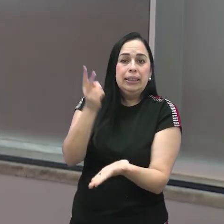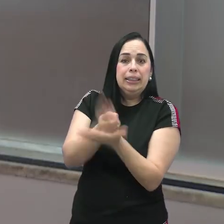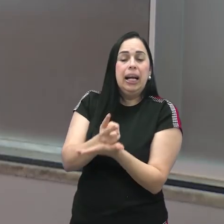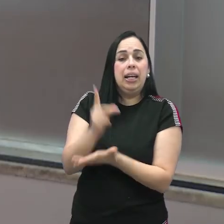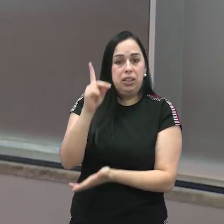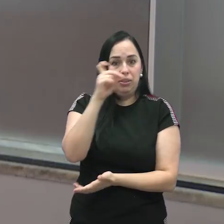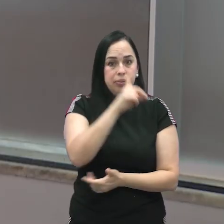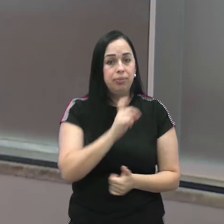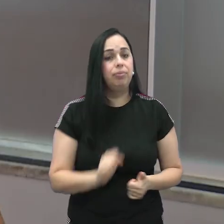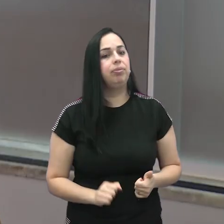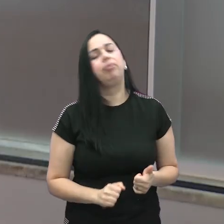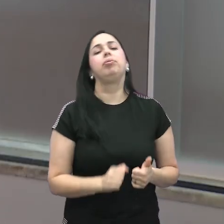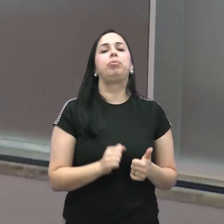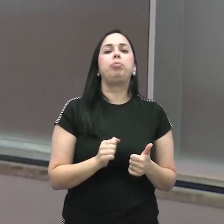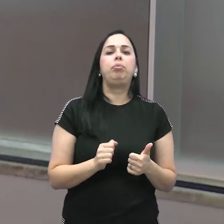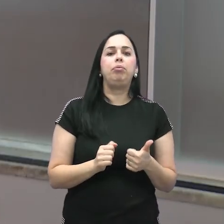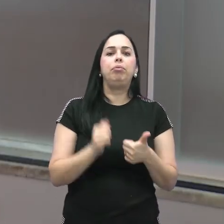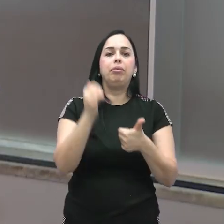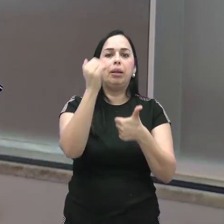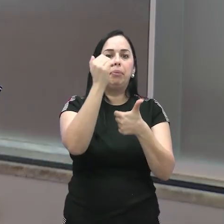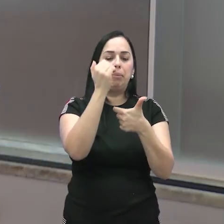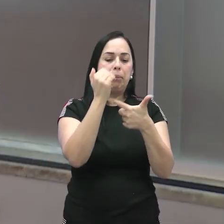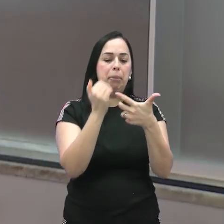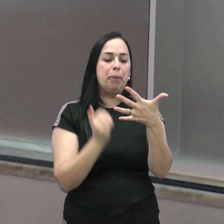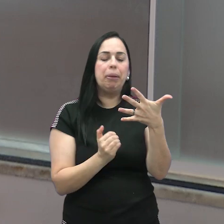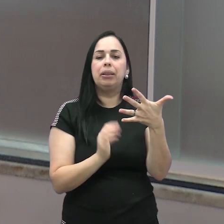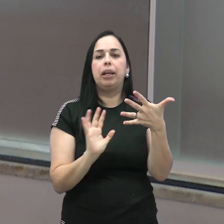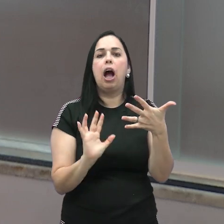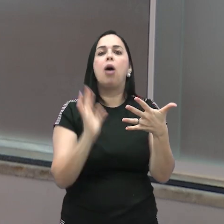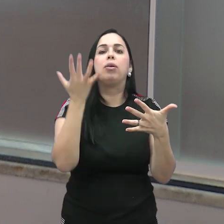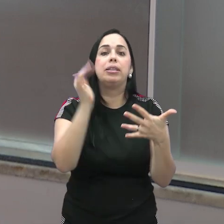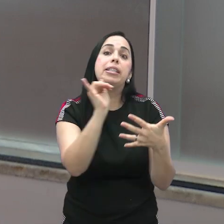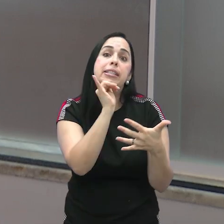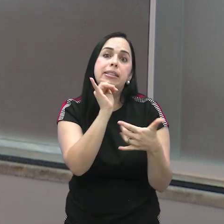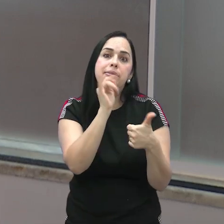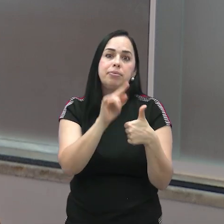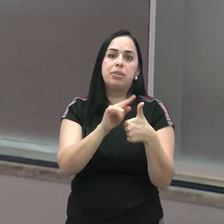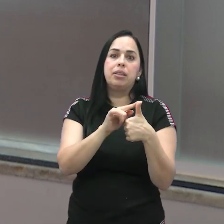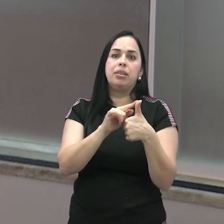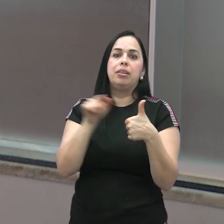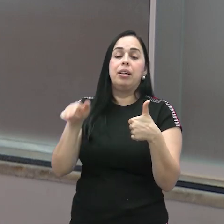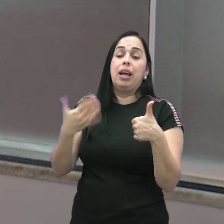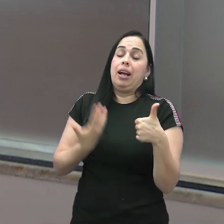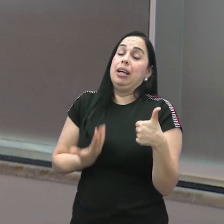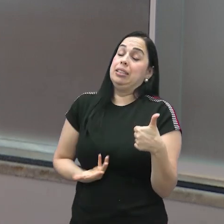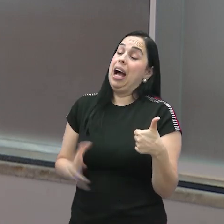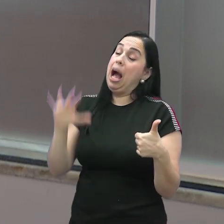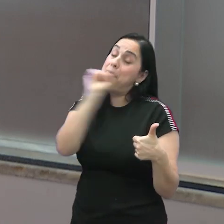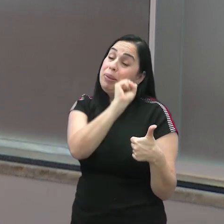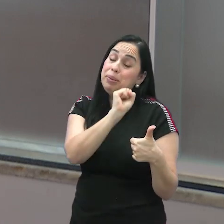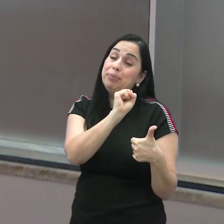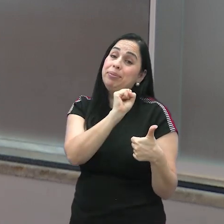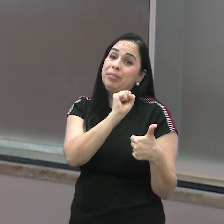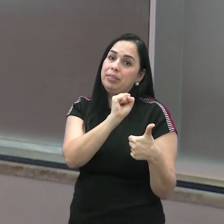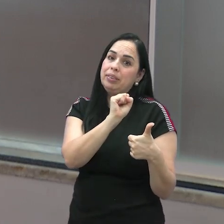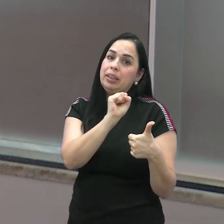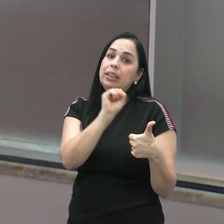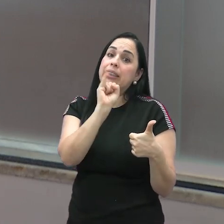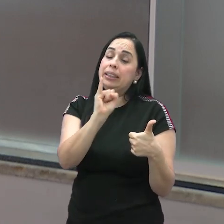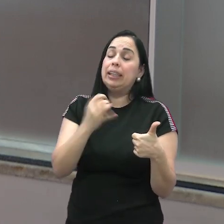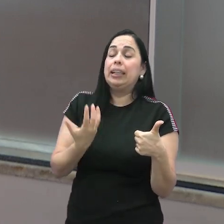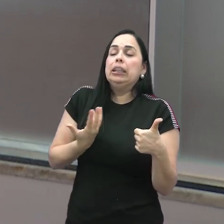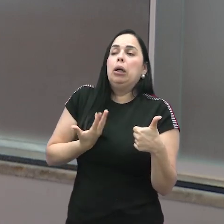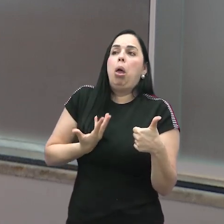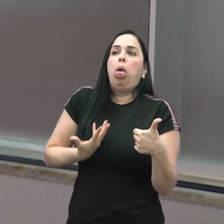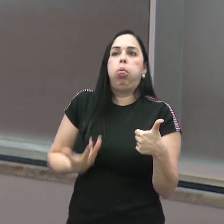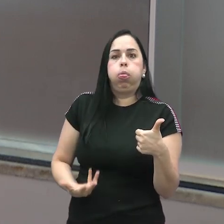Tem vários processos que são clássicos. Por exemplo, se cansam mais rápido. Então,